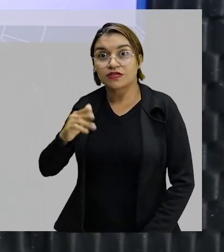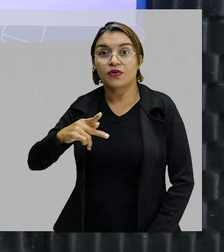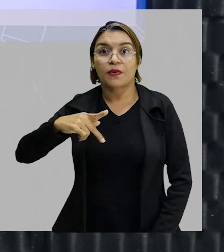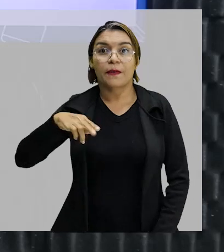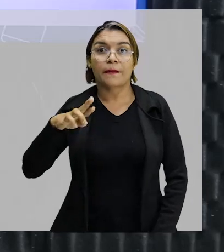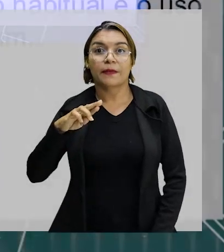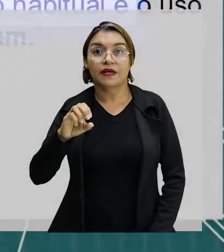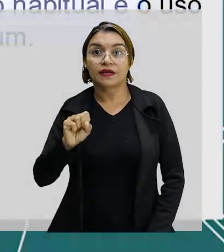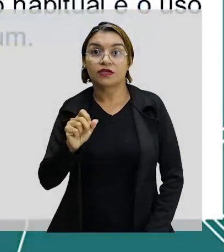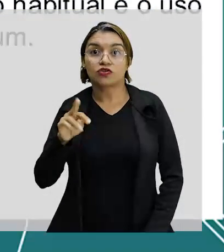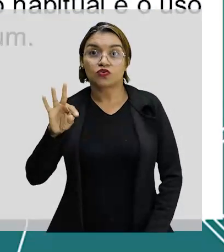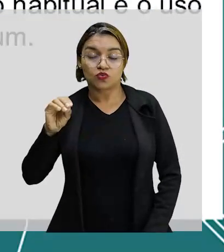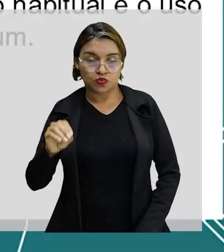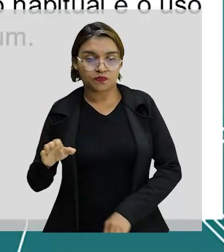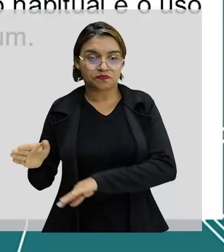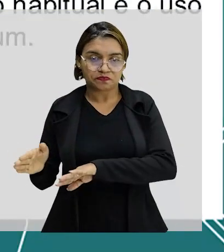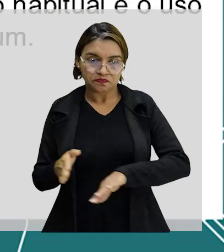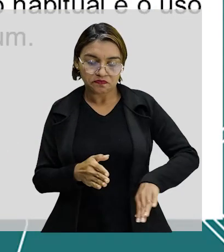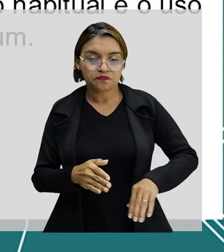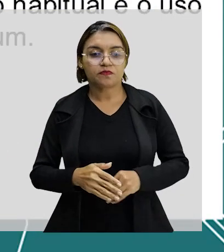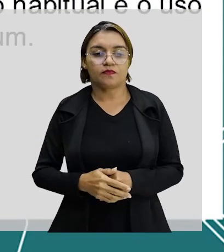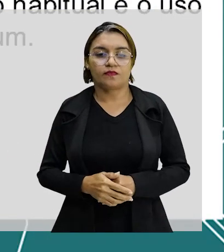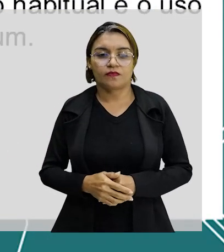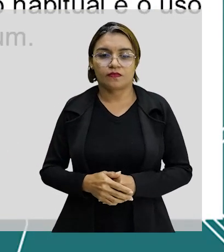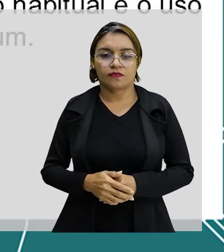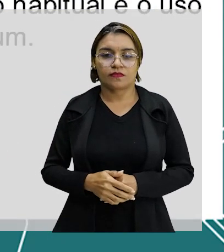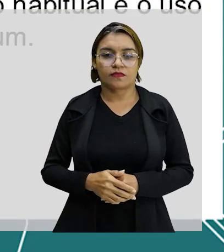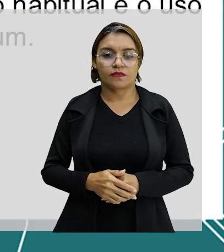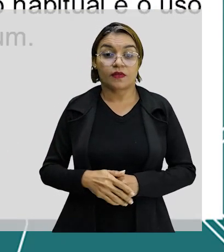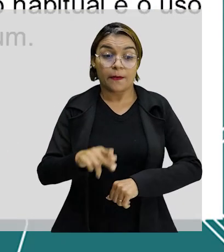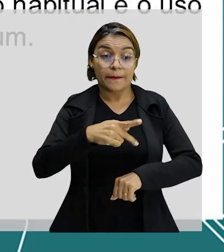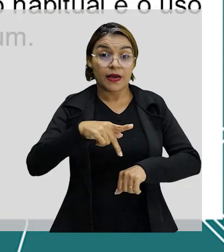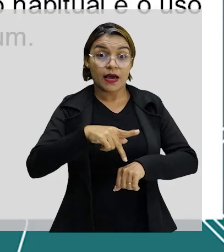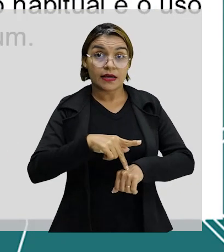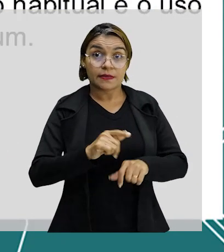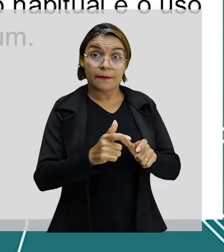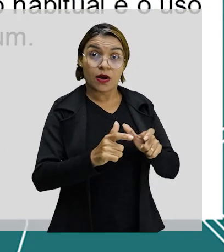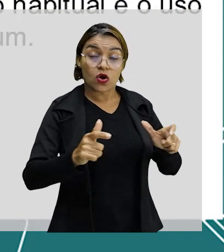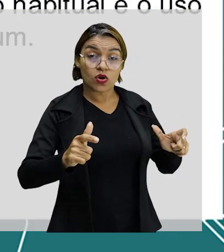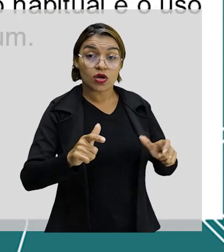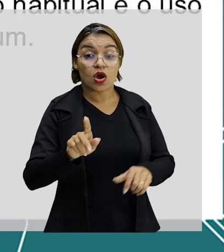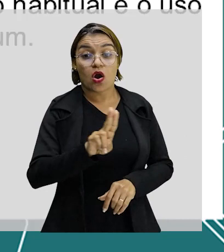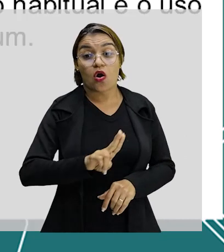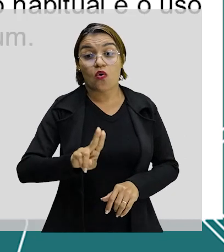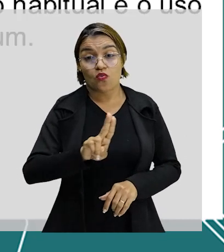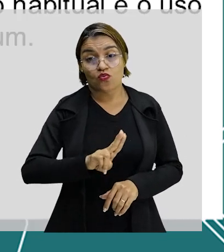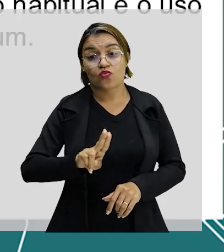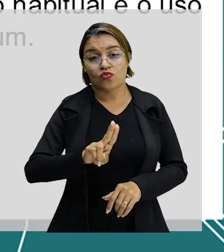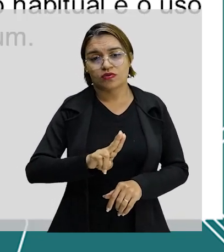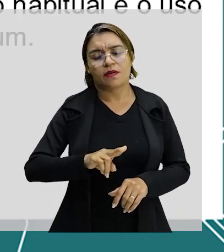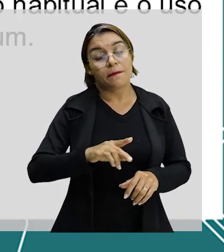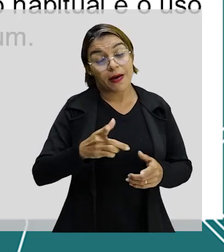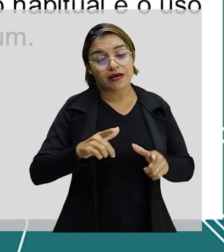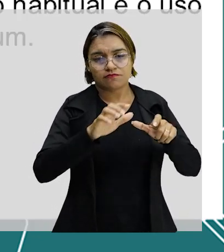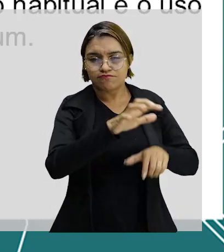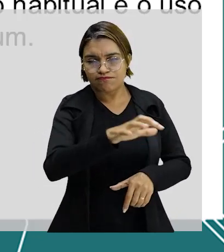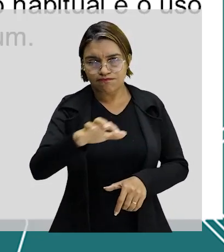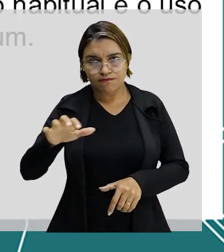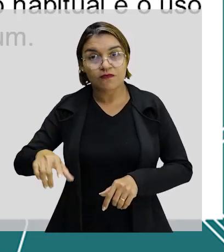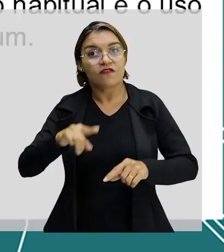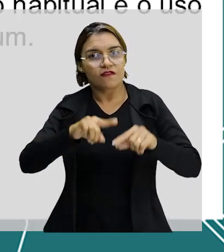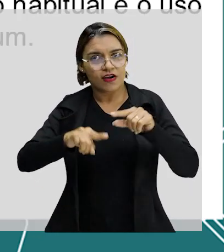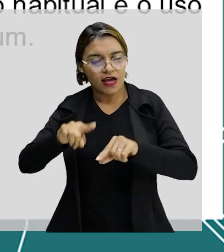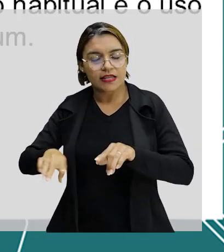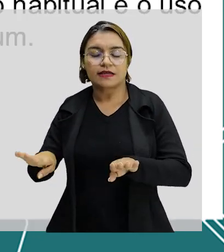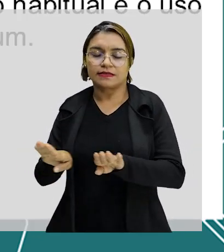presunto. Tal como ocorre na maior parte dos países, a culinária da Espanha varia bastante de uma região para outra.